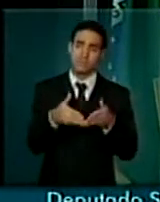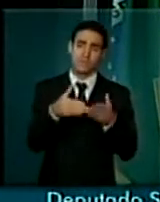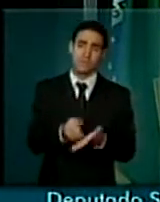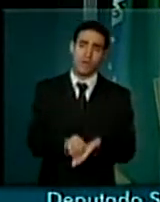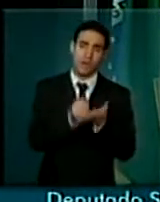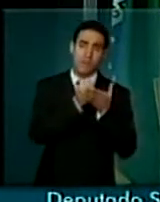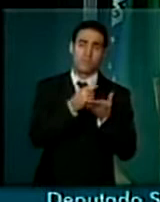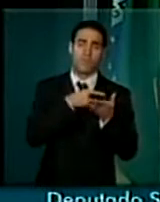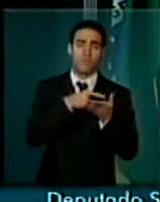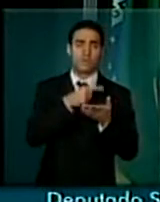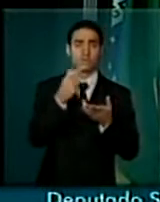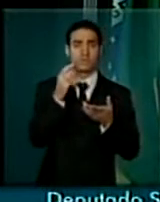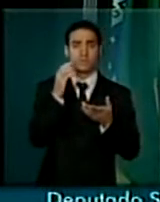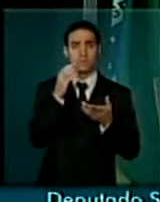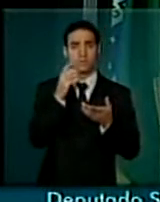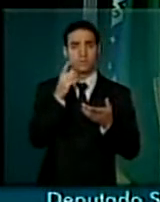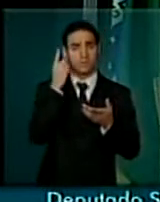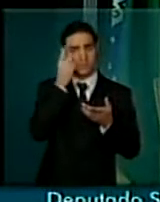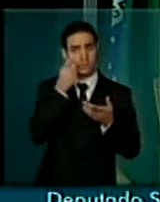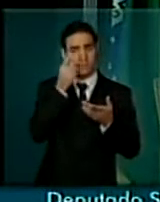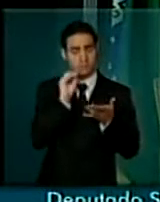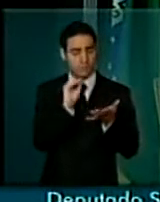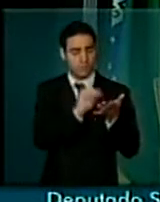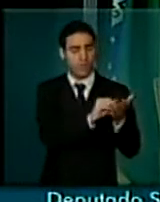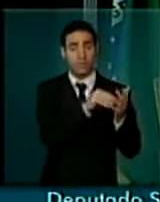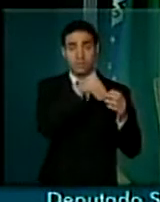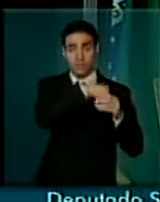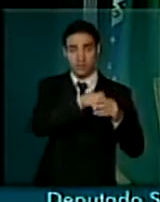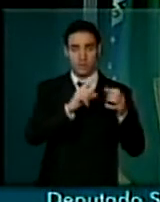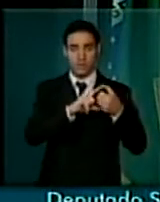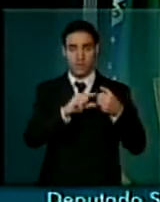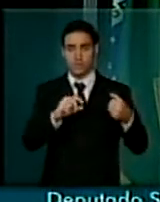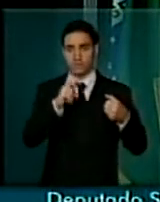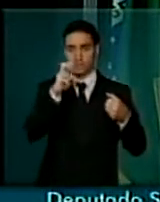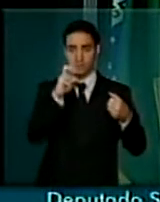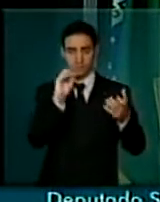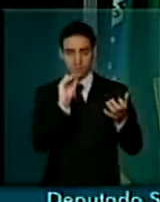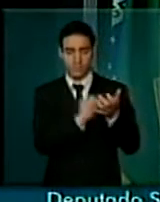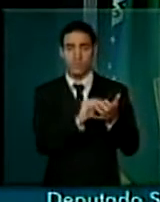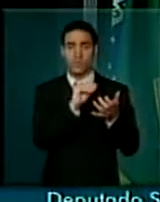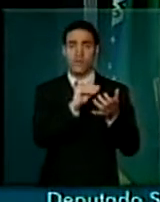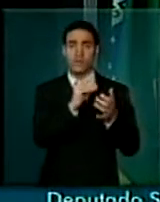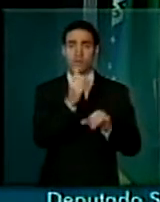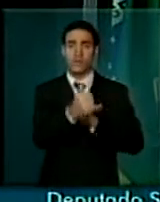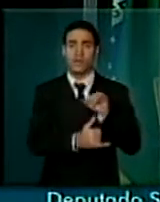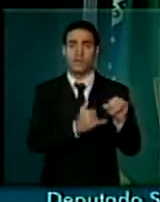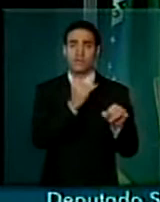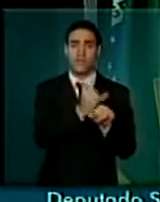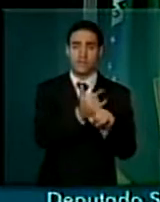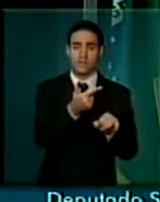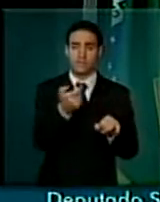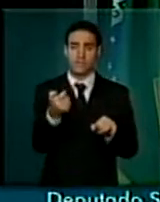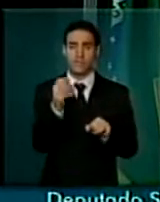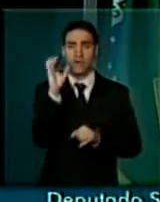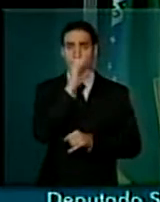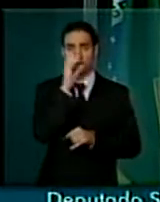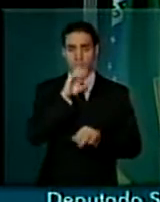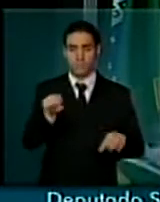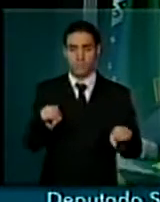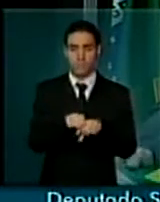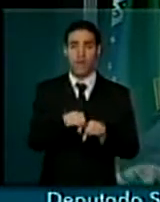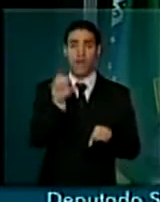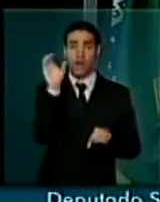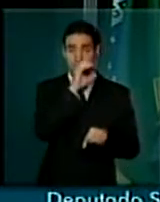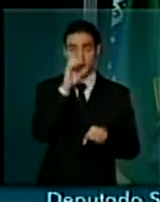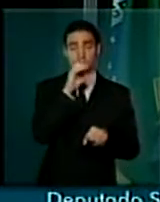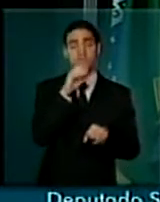das deputadas para incluir no artigo 5º da Constituição a internet, o acesso à internet de alta velocidade, a banda larga, como